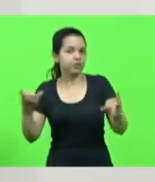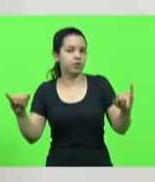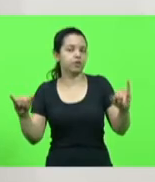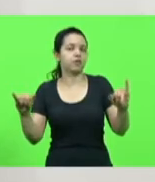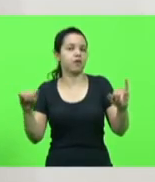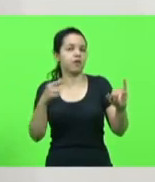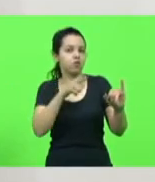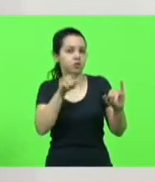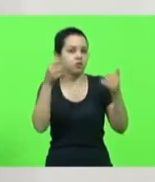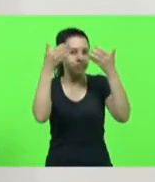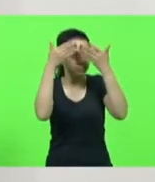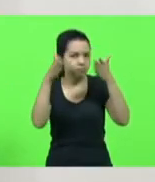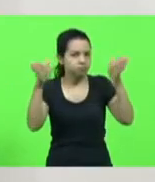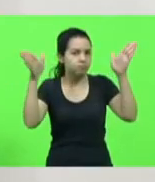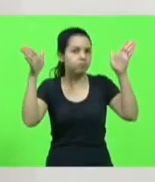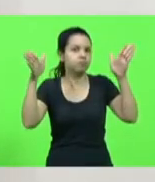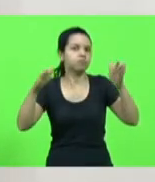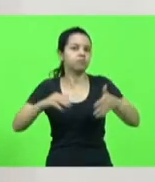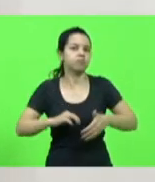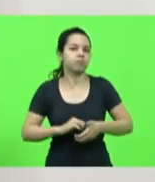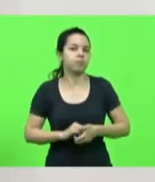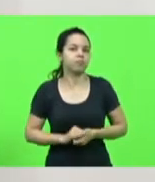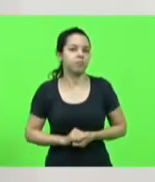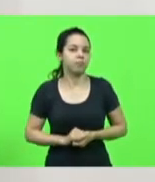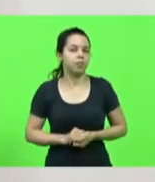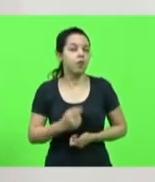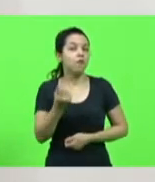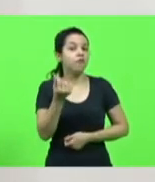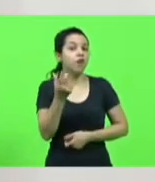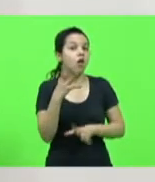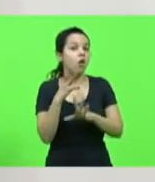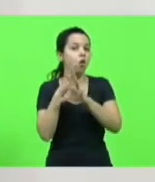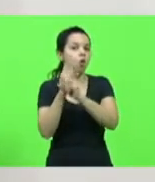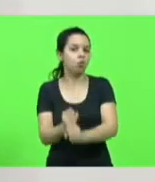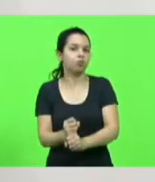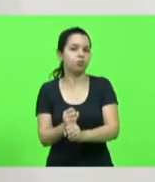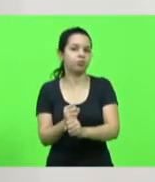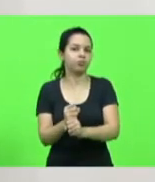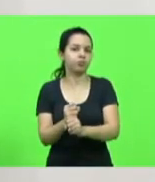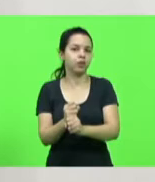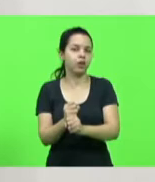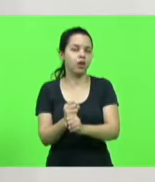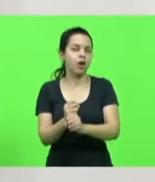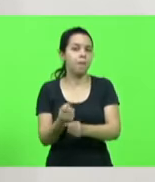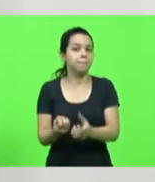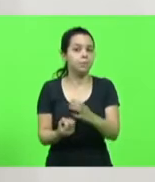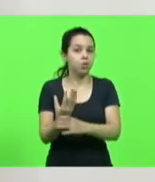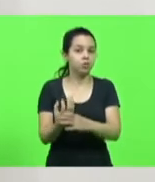pessoas. O valor bruto da produção da agropecuária